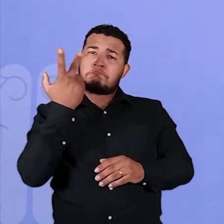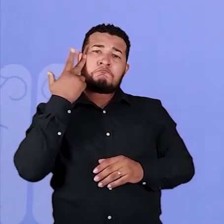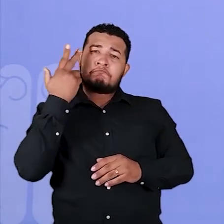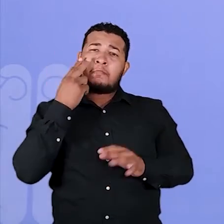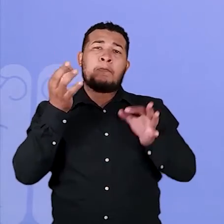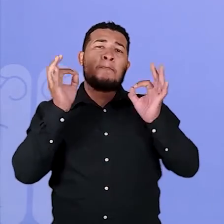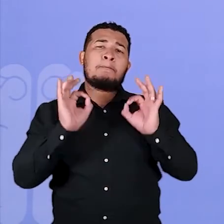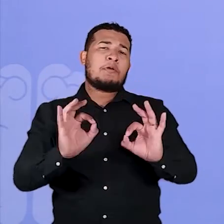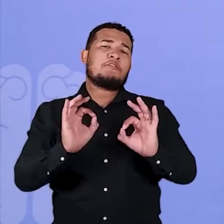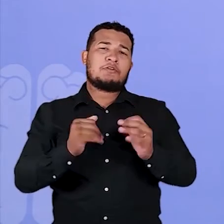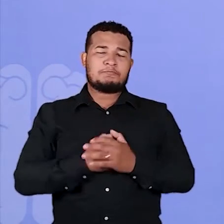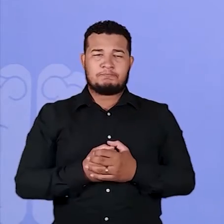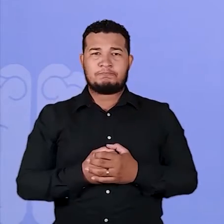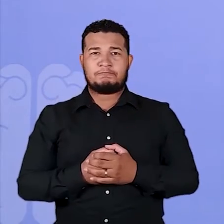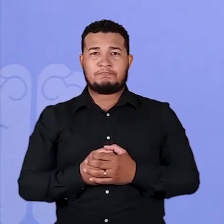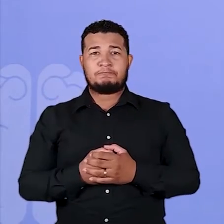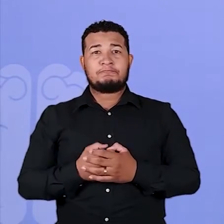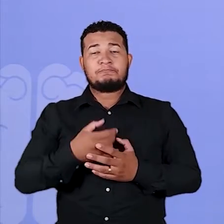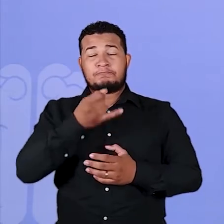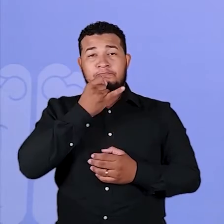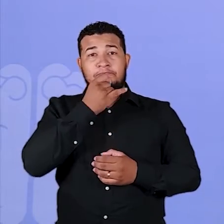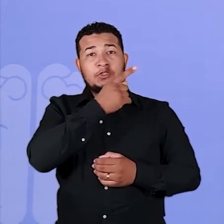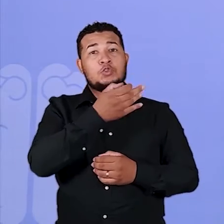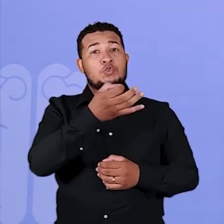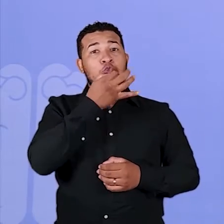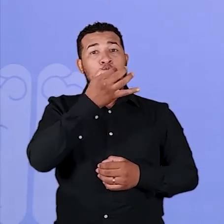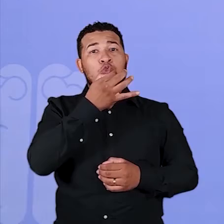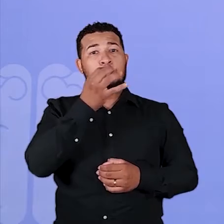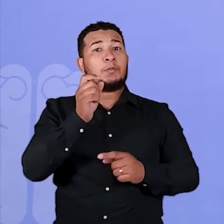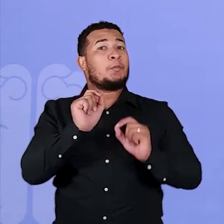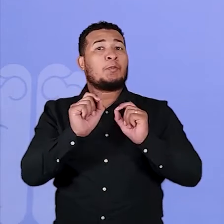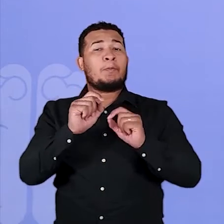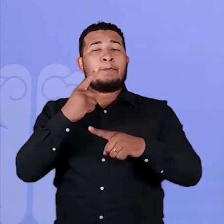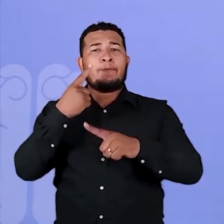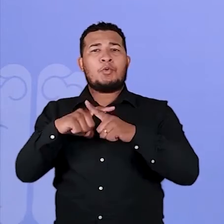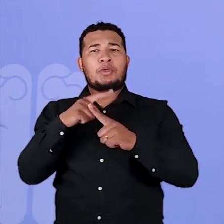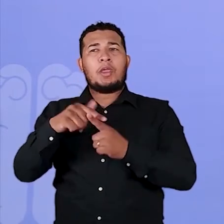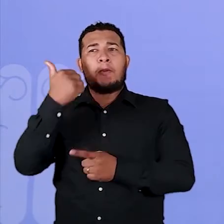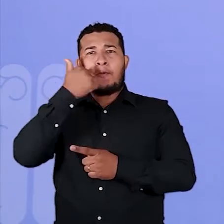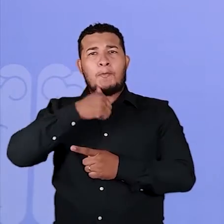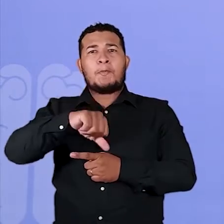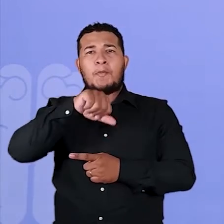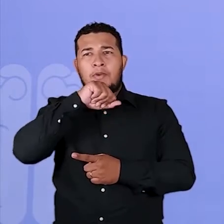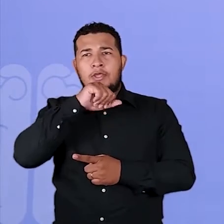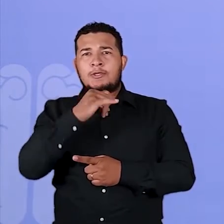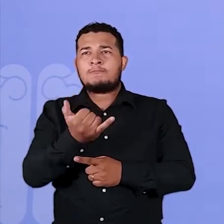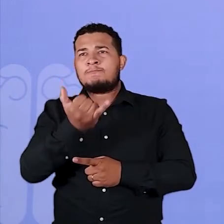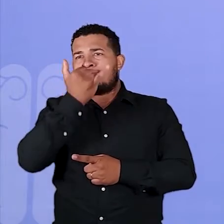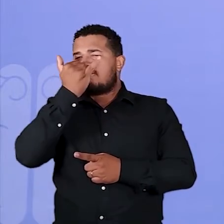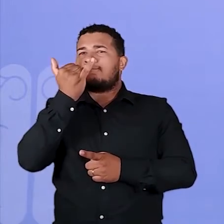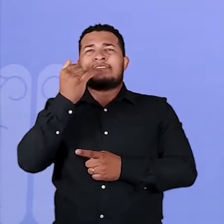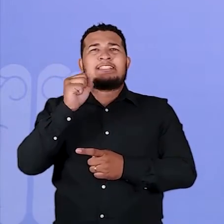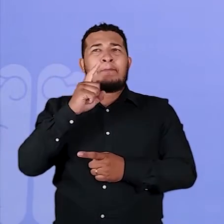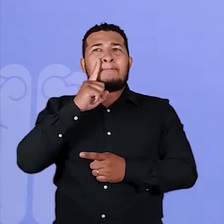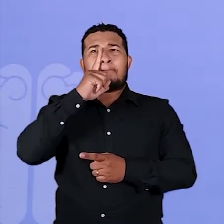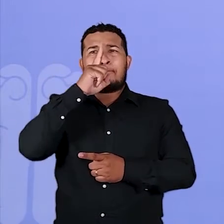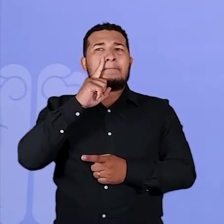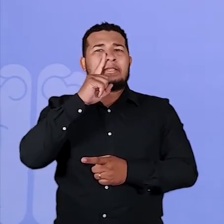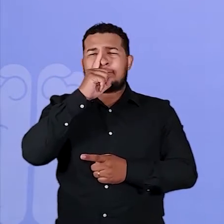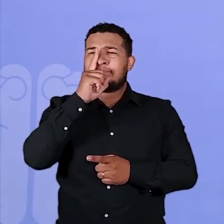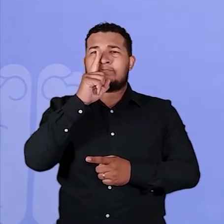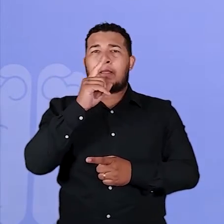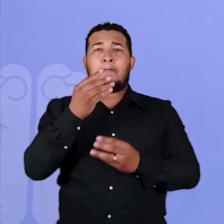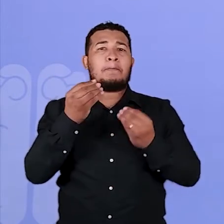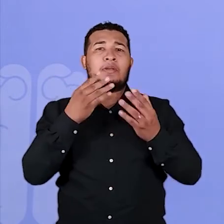são perfeitos. Bentham, por exemplo, vai sugerir por que é que uma mãe corre o risco que for necessário